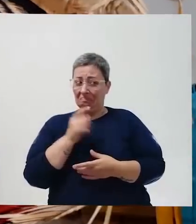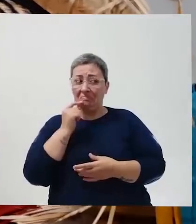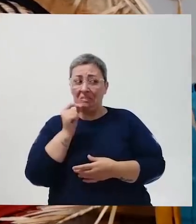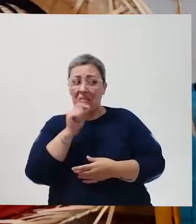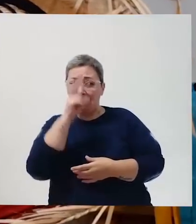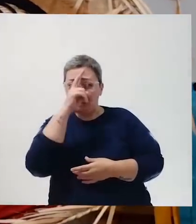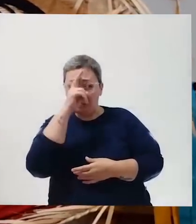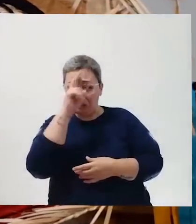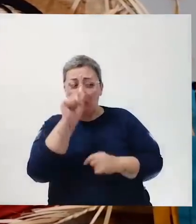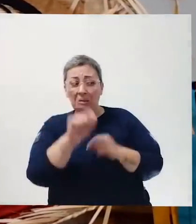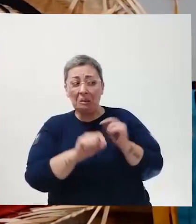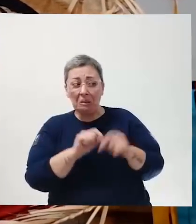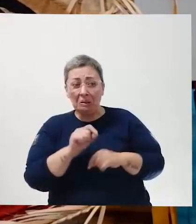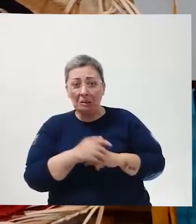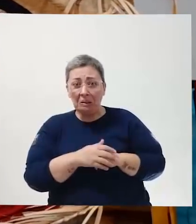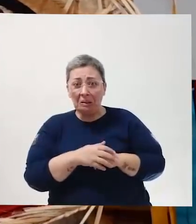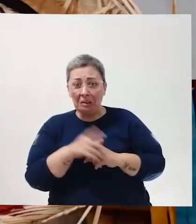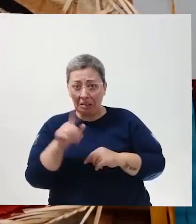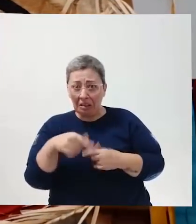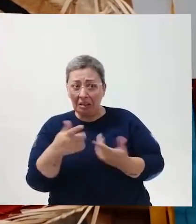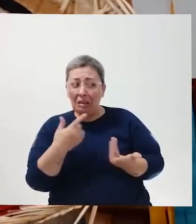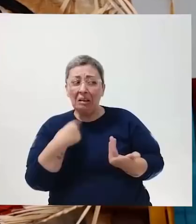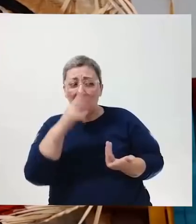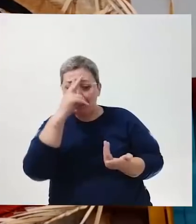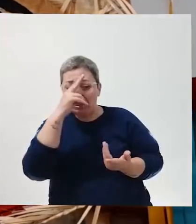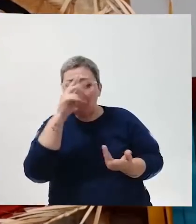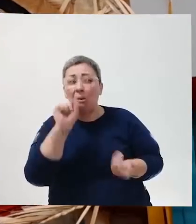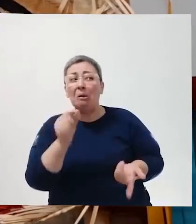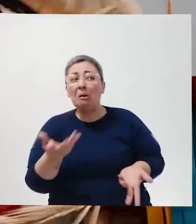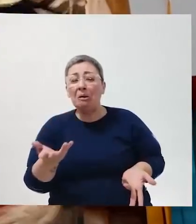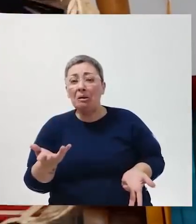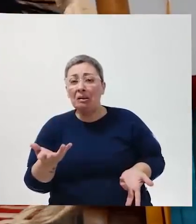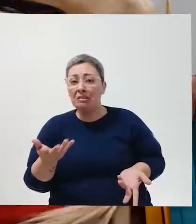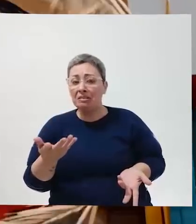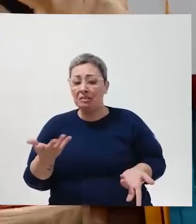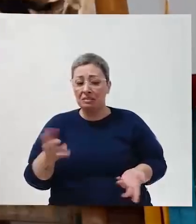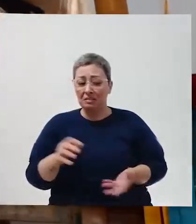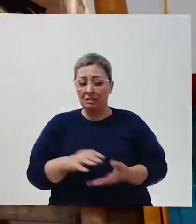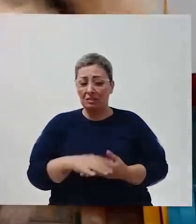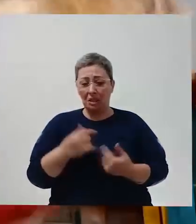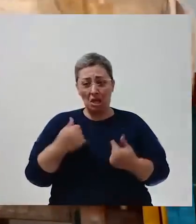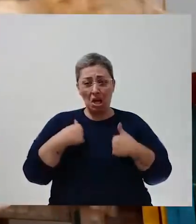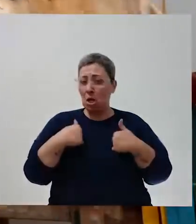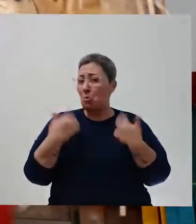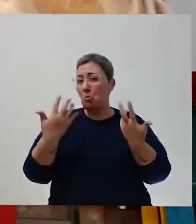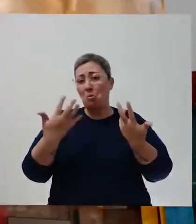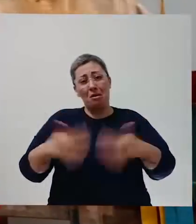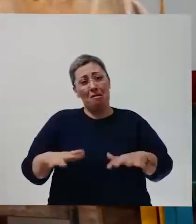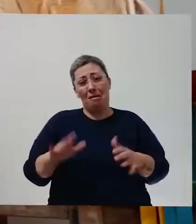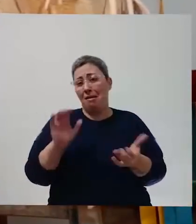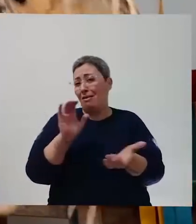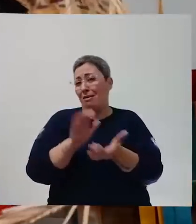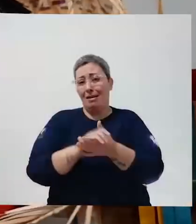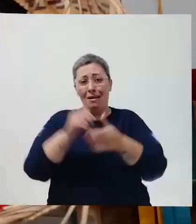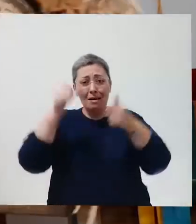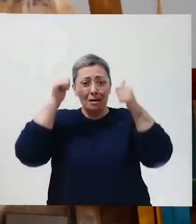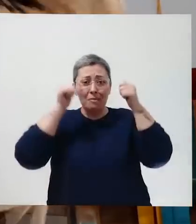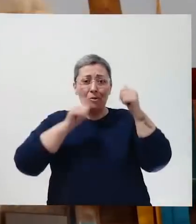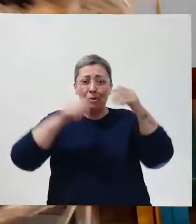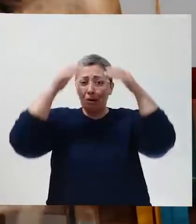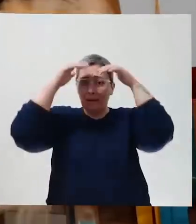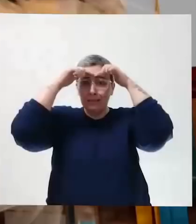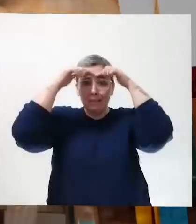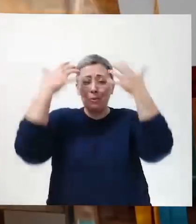Que história é essa aí? Que história é essa aí? Eu não quero me casar com a